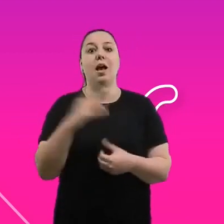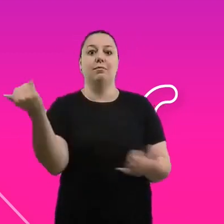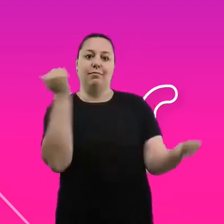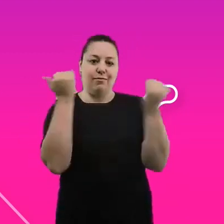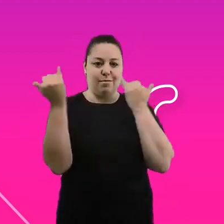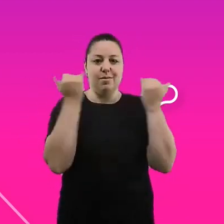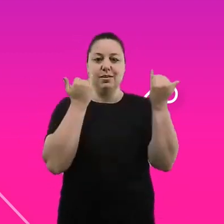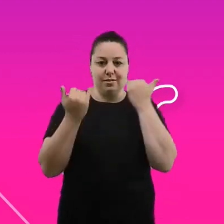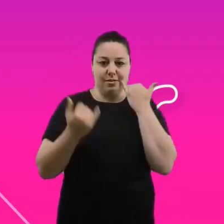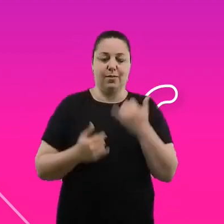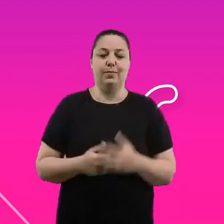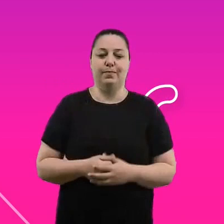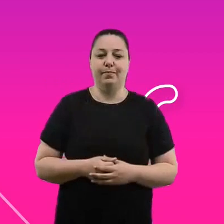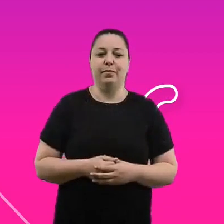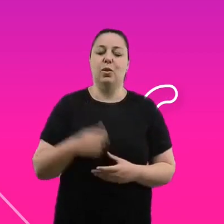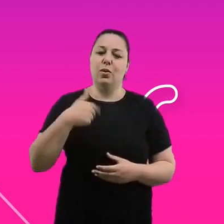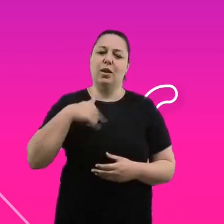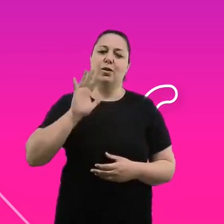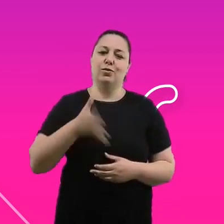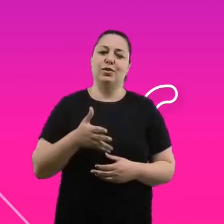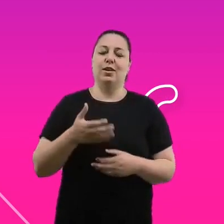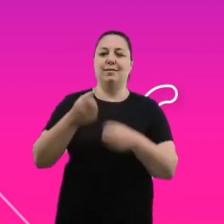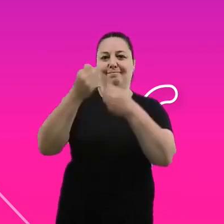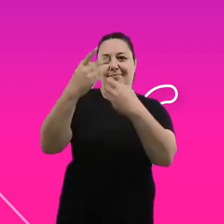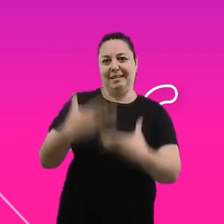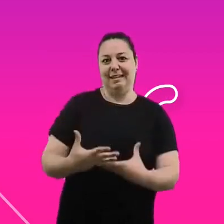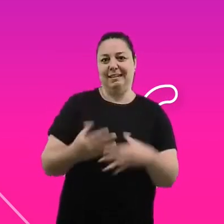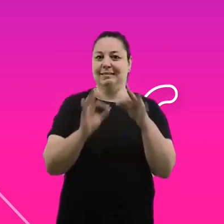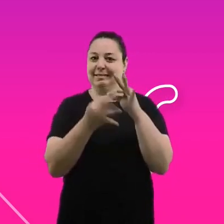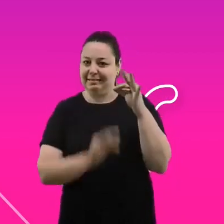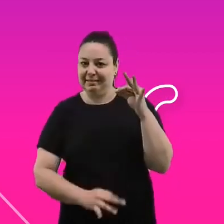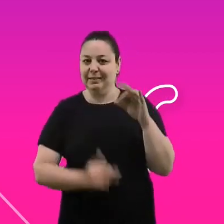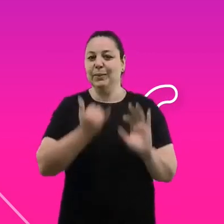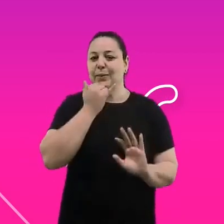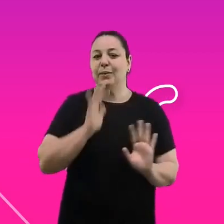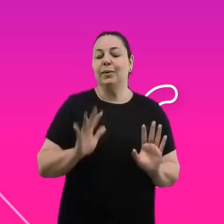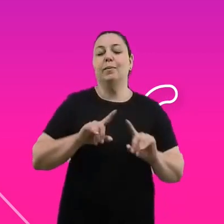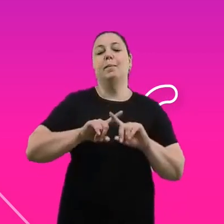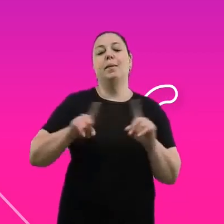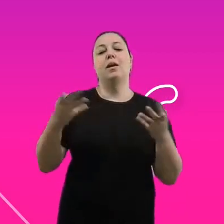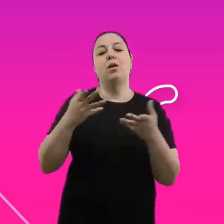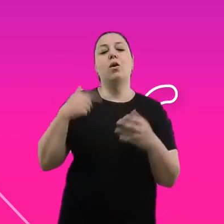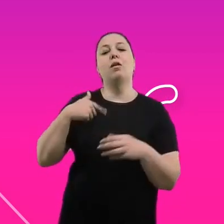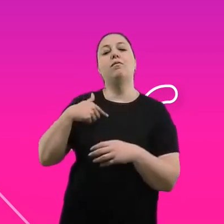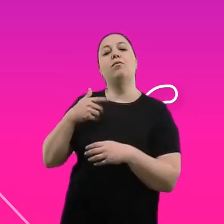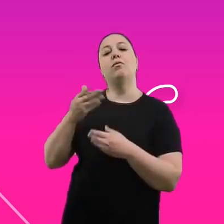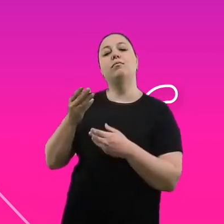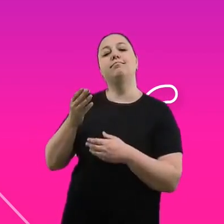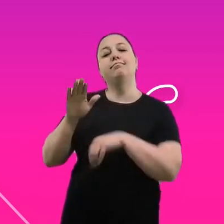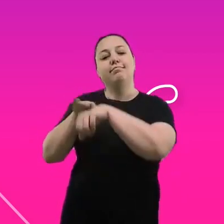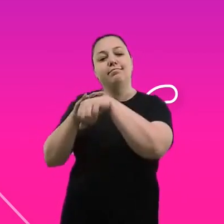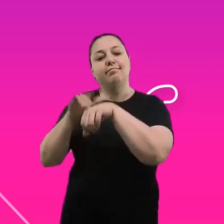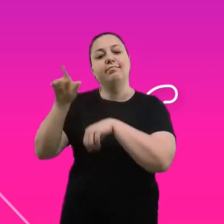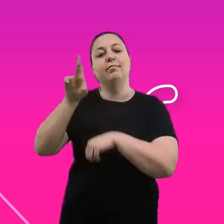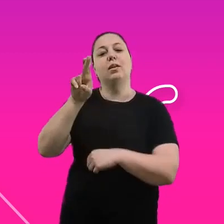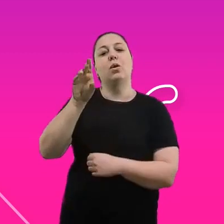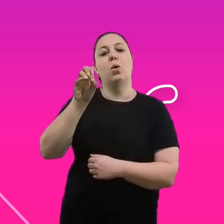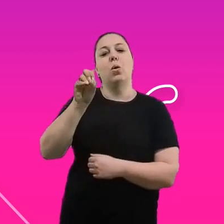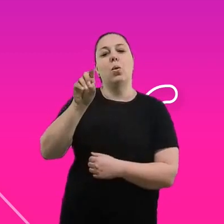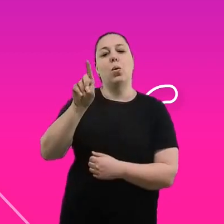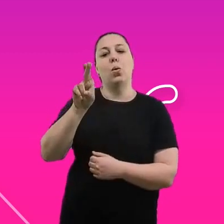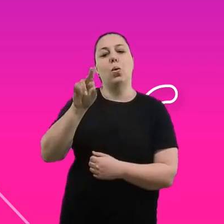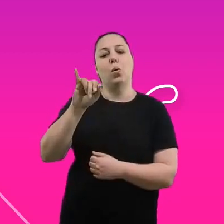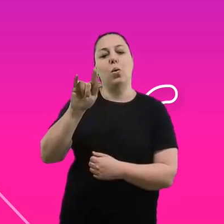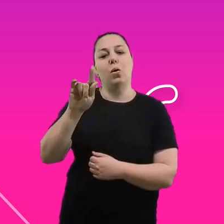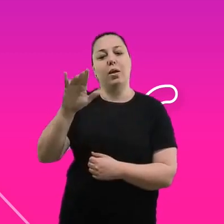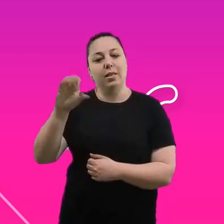essa introdução, que não foi tão breve assim, eu vou passar a bola para o meu geral, Rodrigo, que ele vai contar uma super experiência